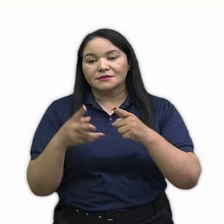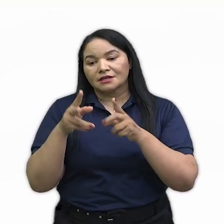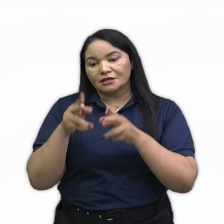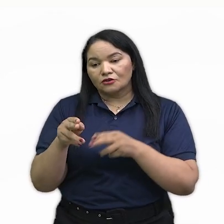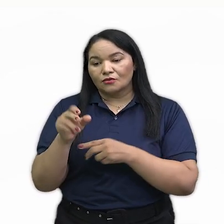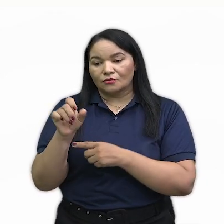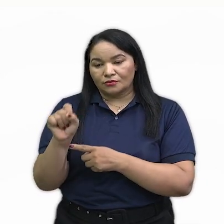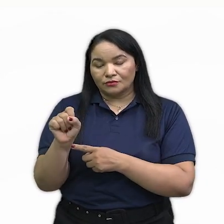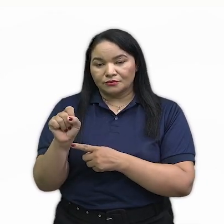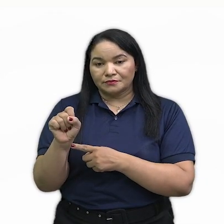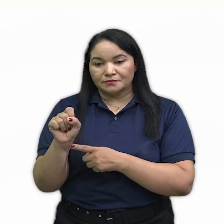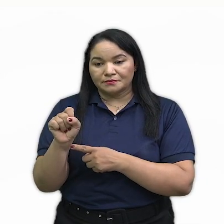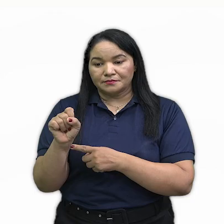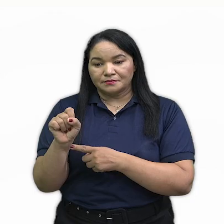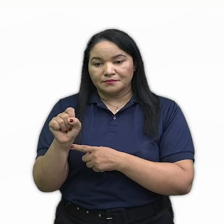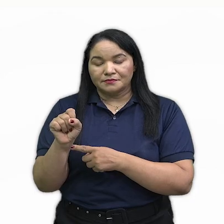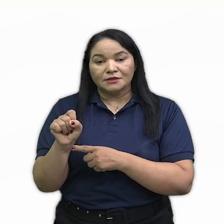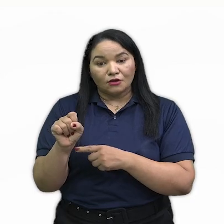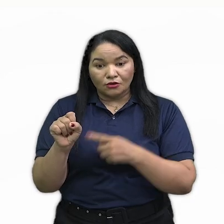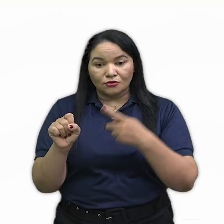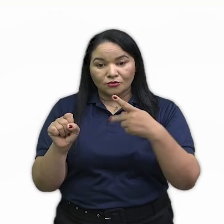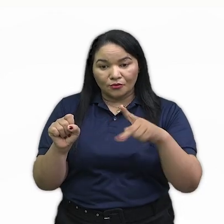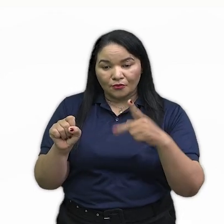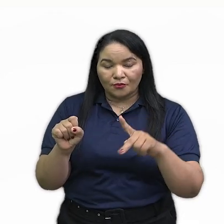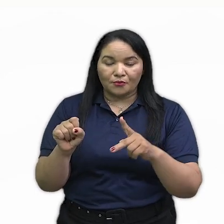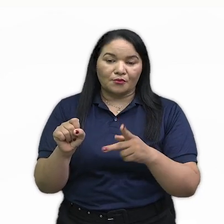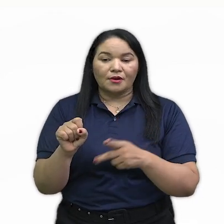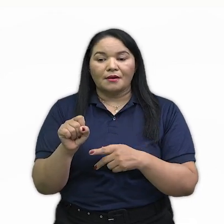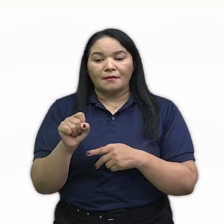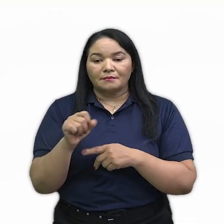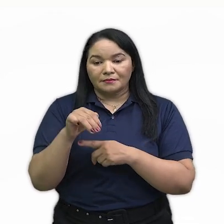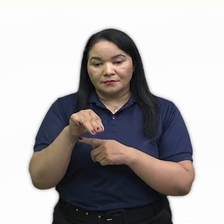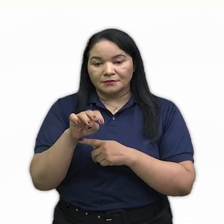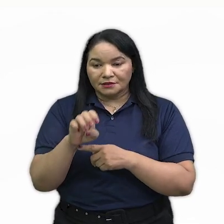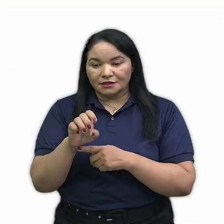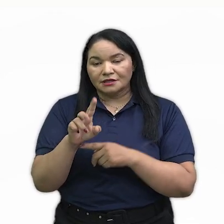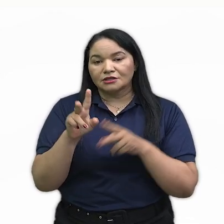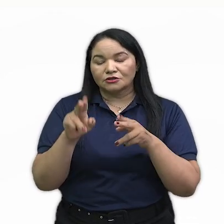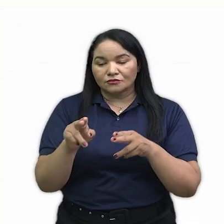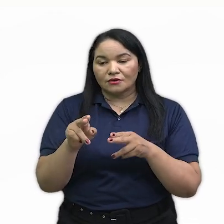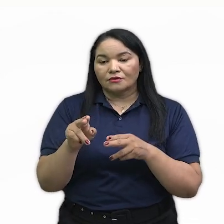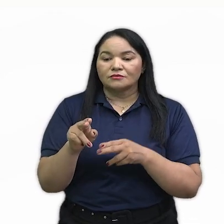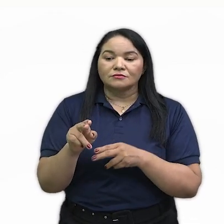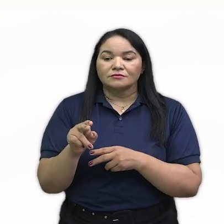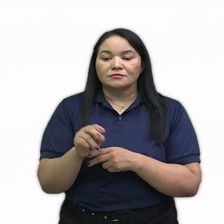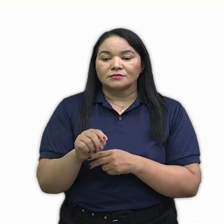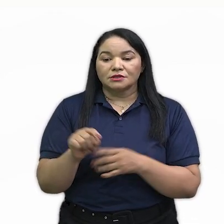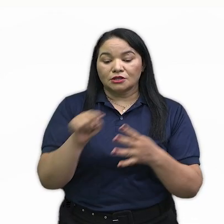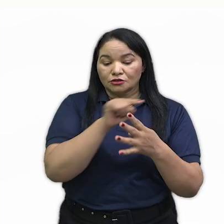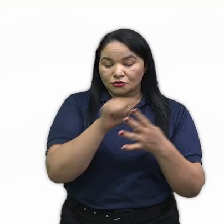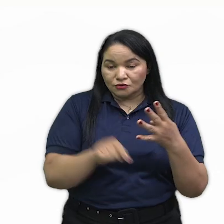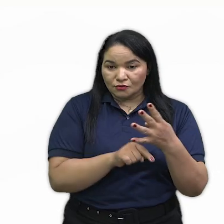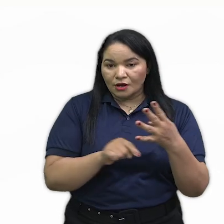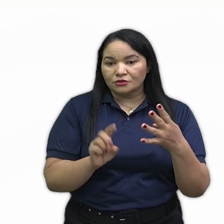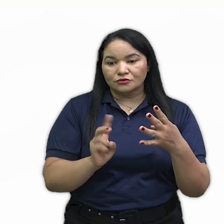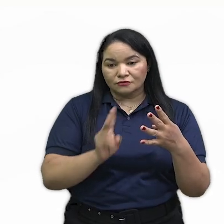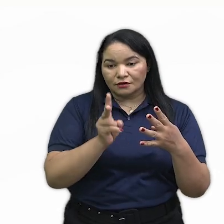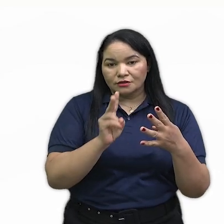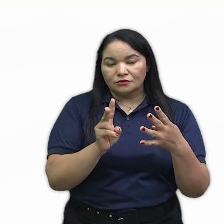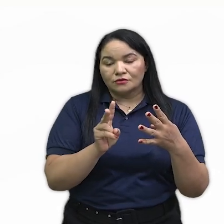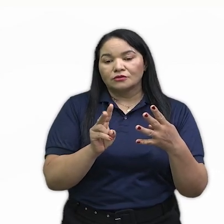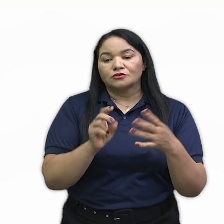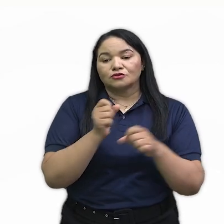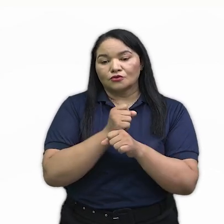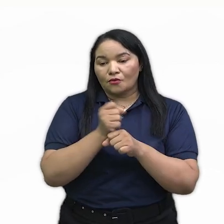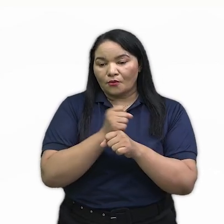que a minha média, ou a sua média, com essas 4 notas, tá, neste determinado ano,